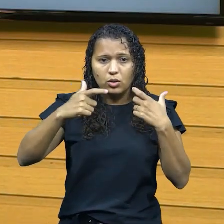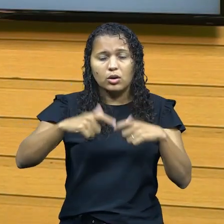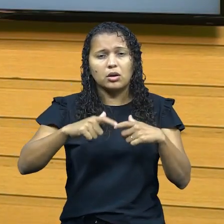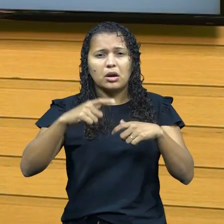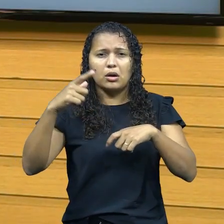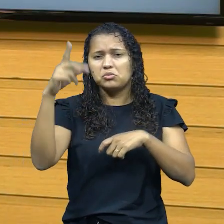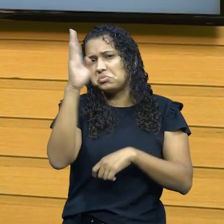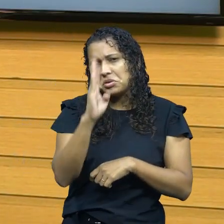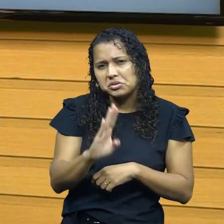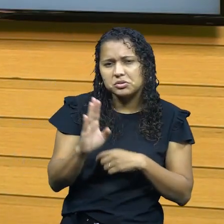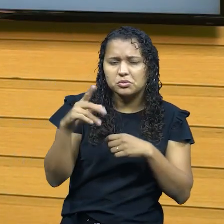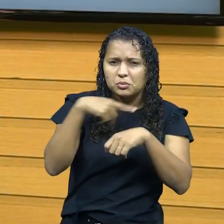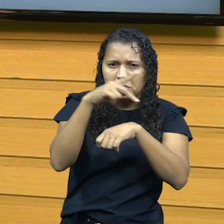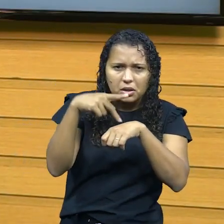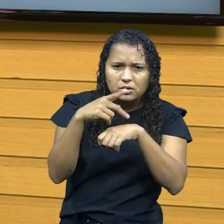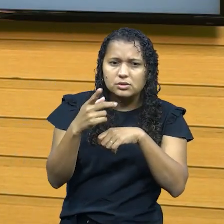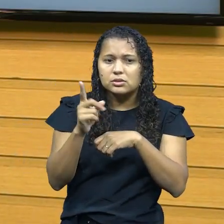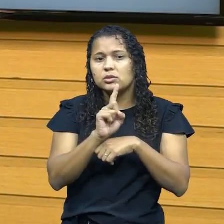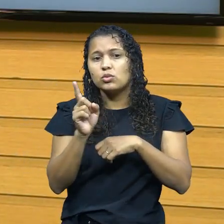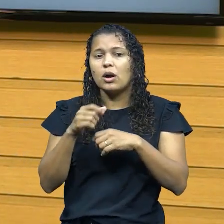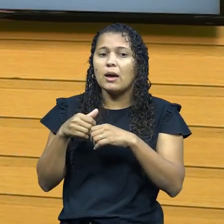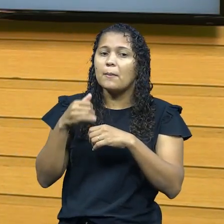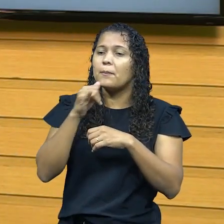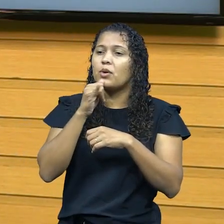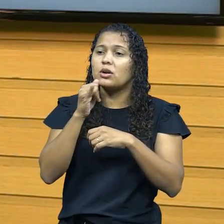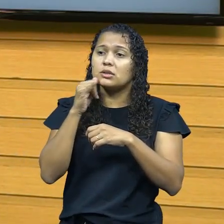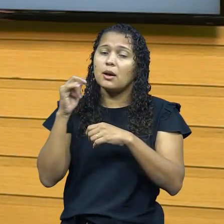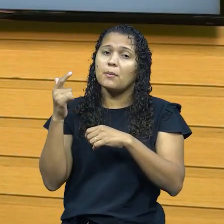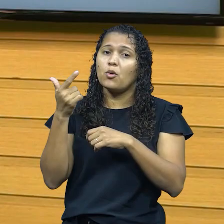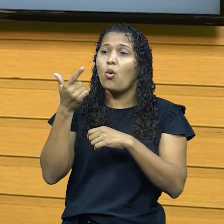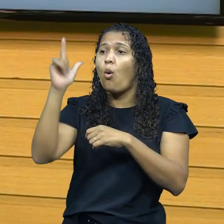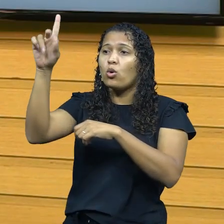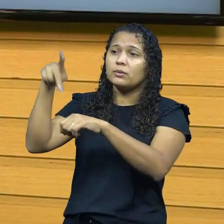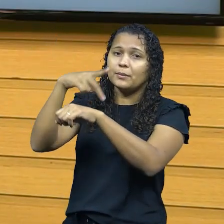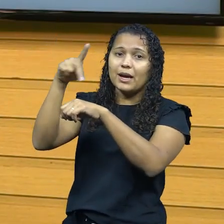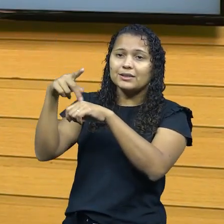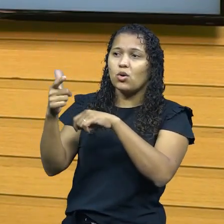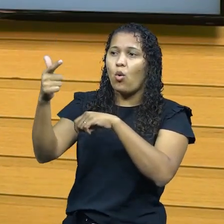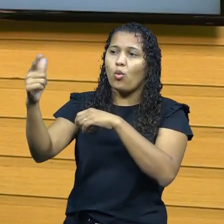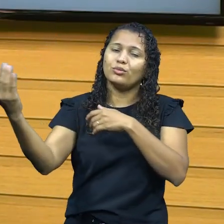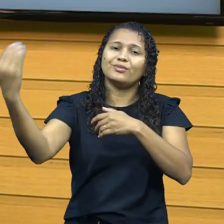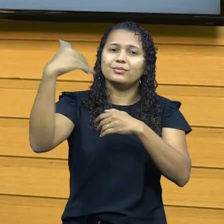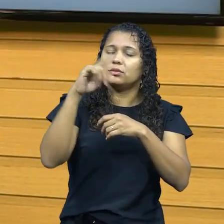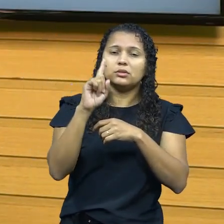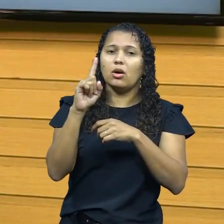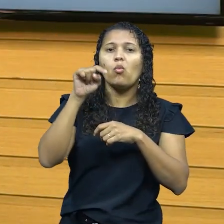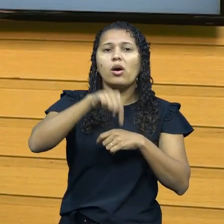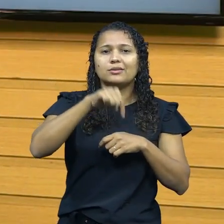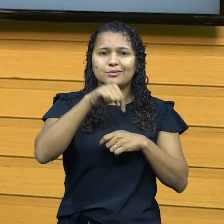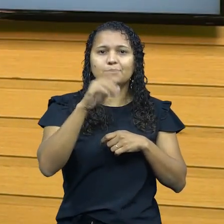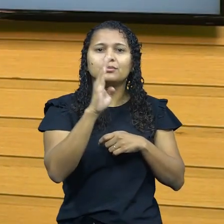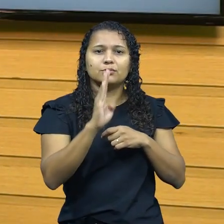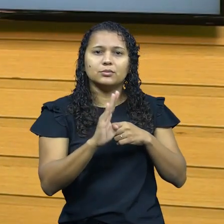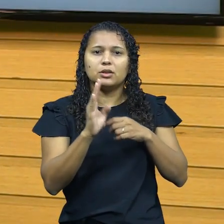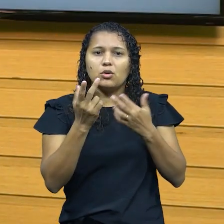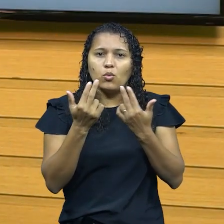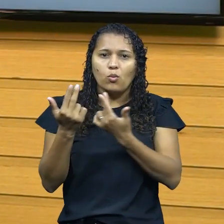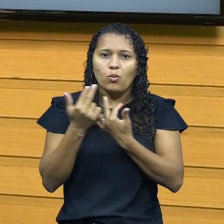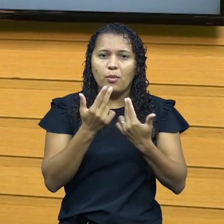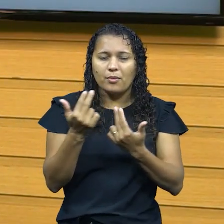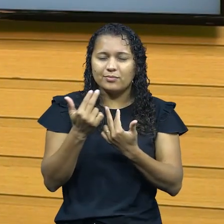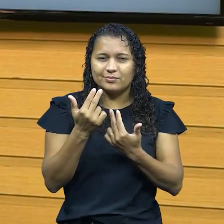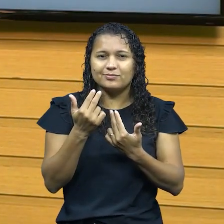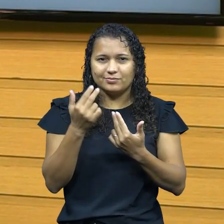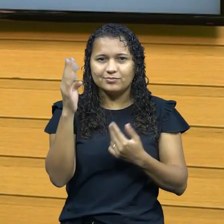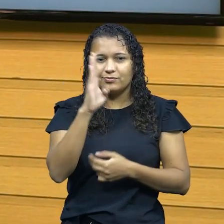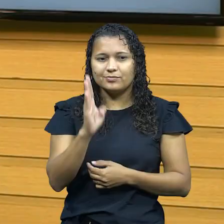do país, né? Não é uma navegação entre nações, é uma navegação interior, dentro do seu